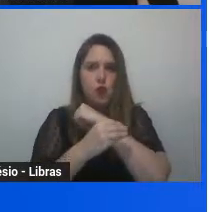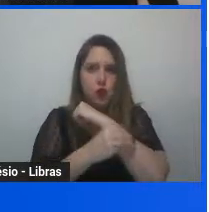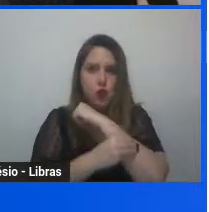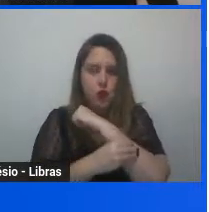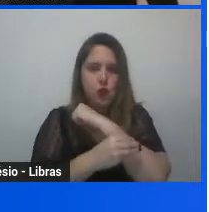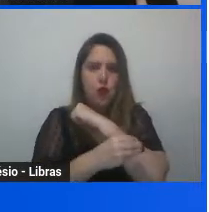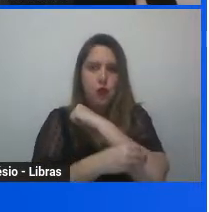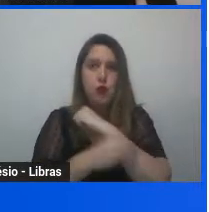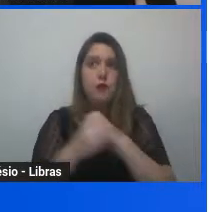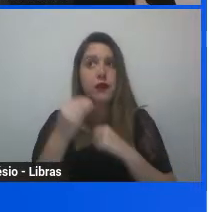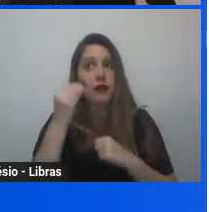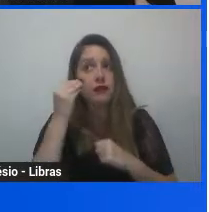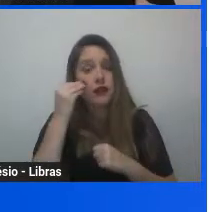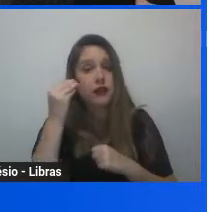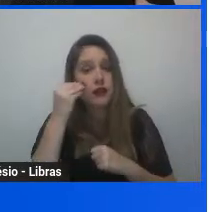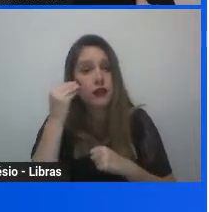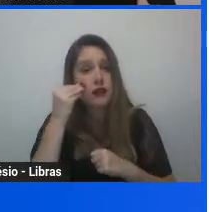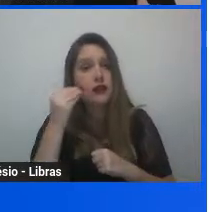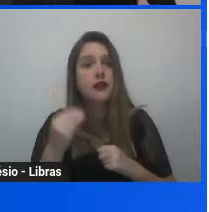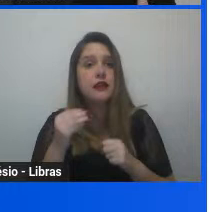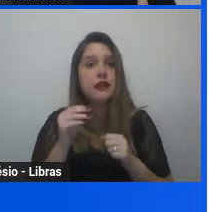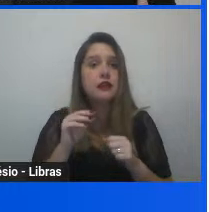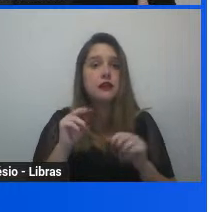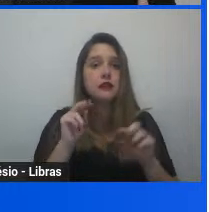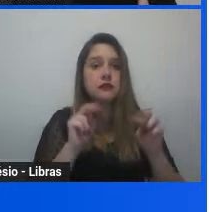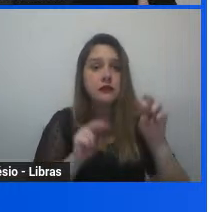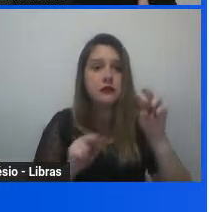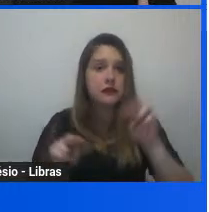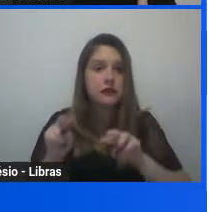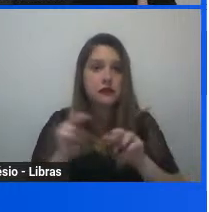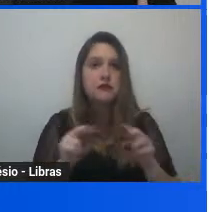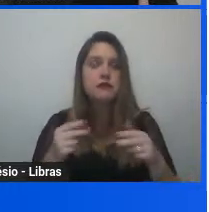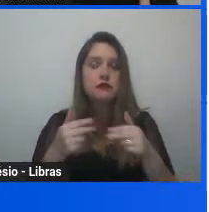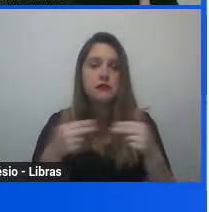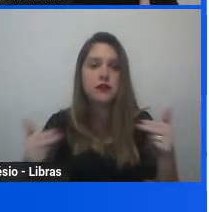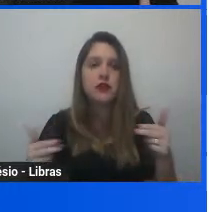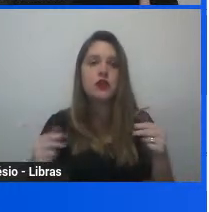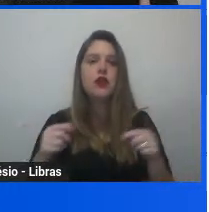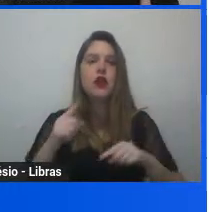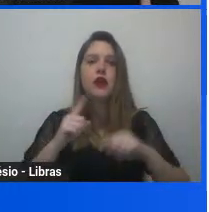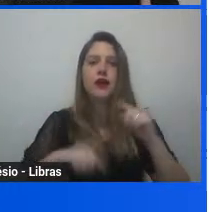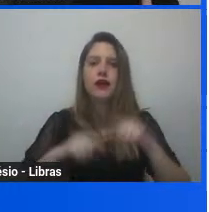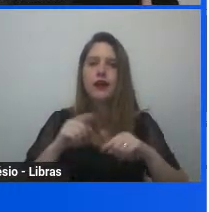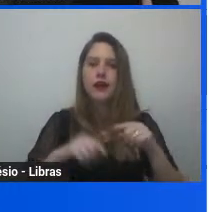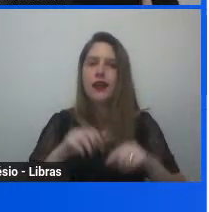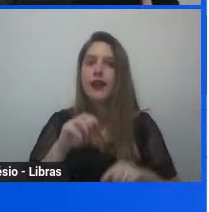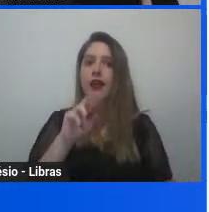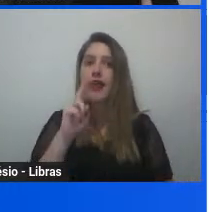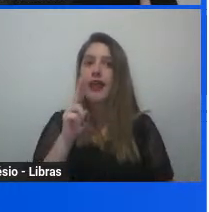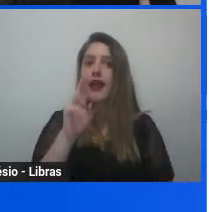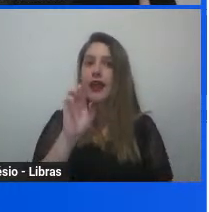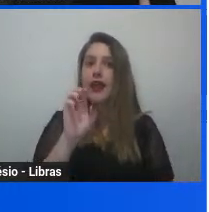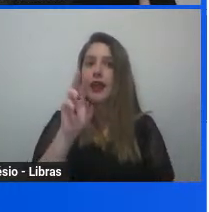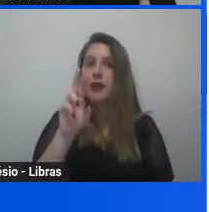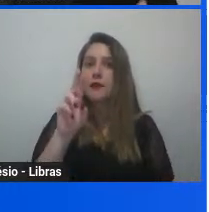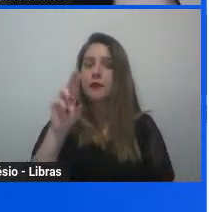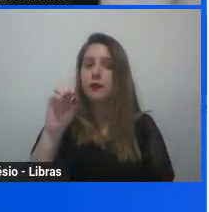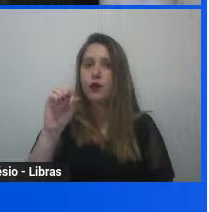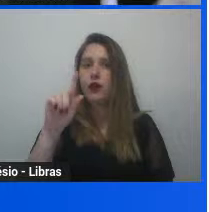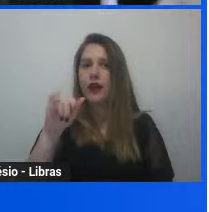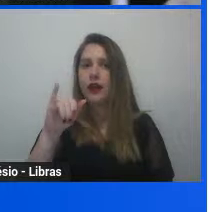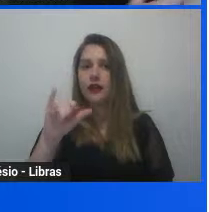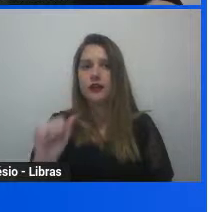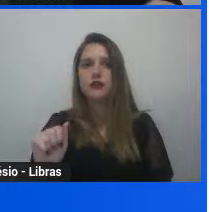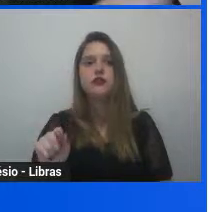tentar o quê? Impedir este sangramento, para esta hemorragia ser contida, controlada, para não perder